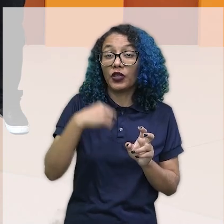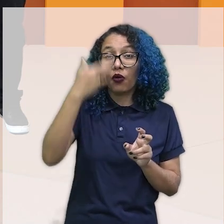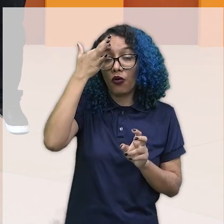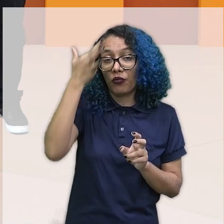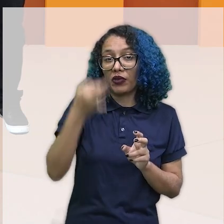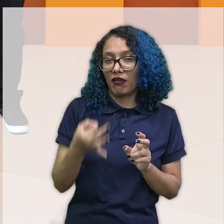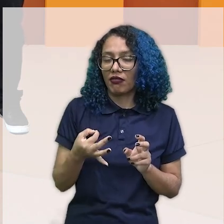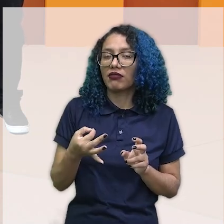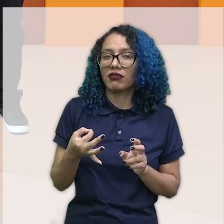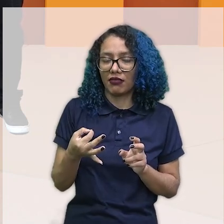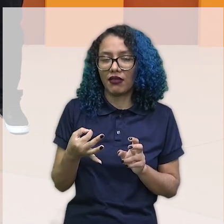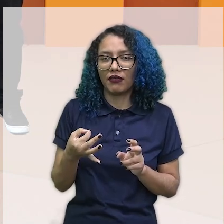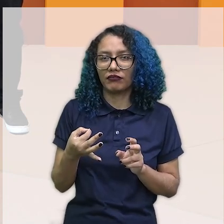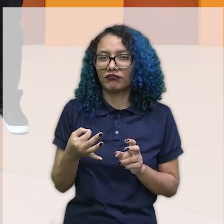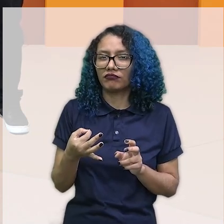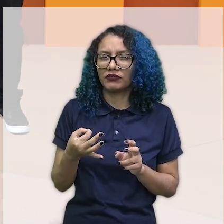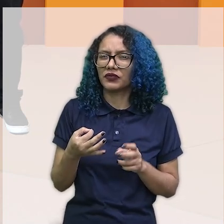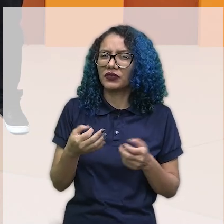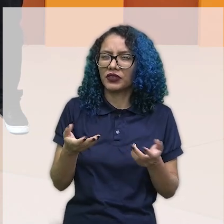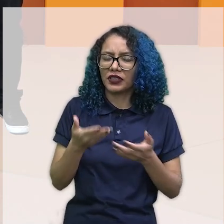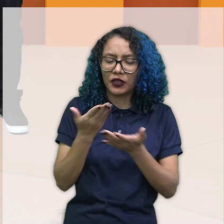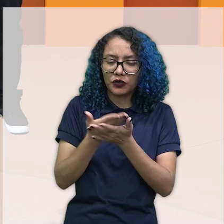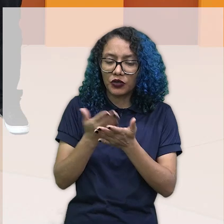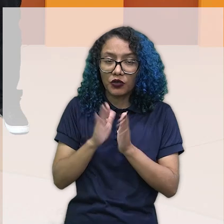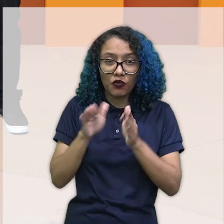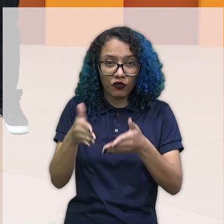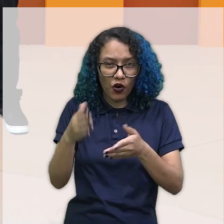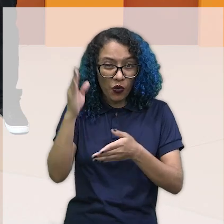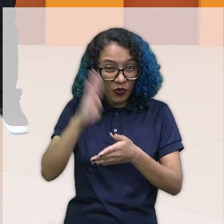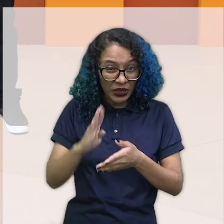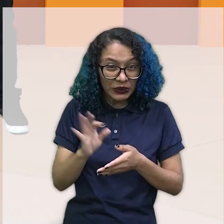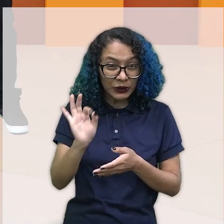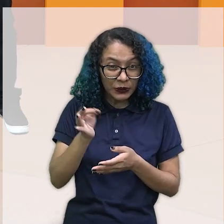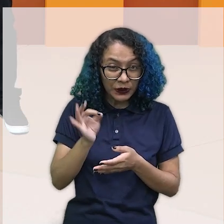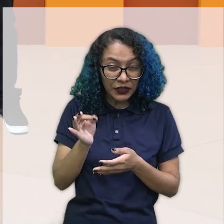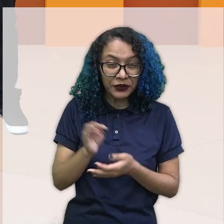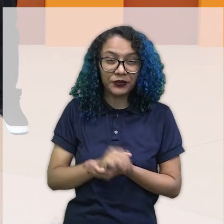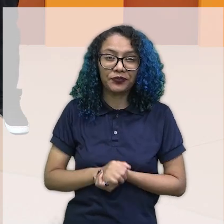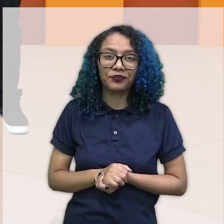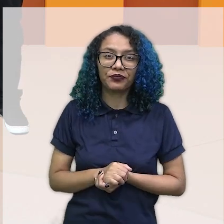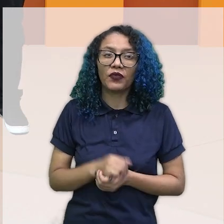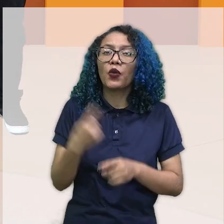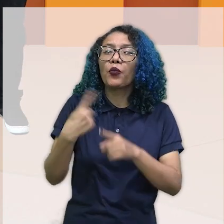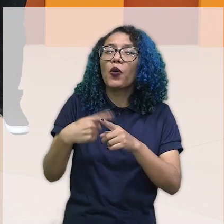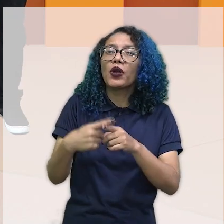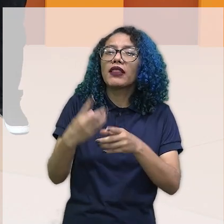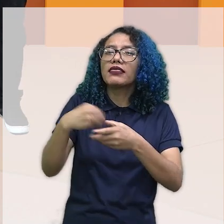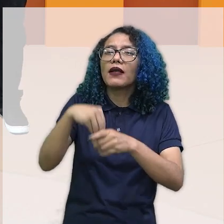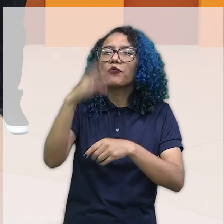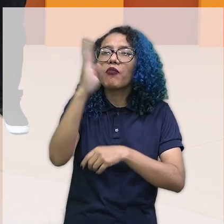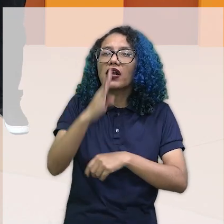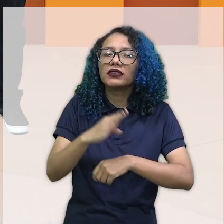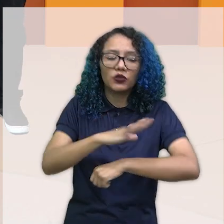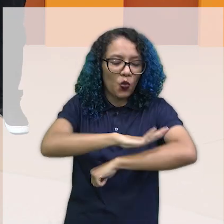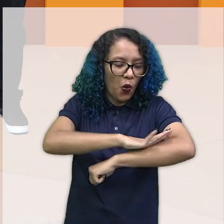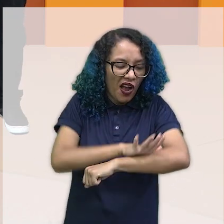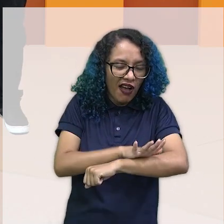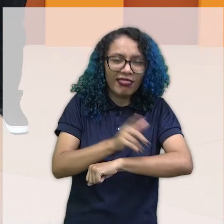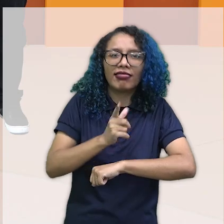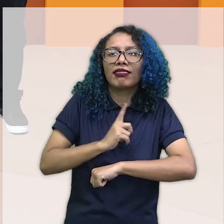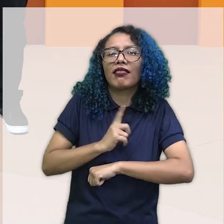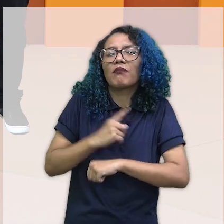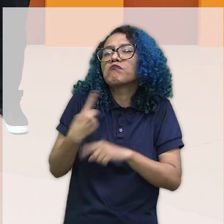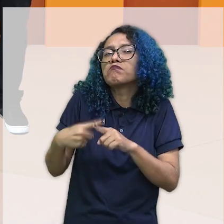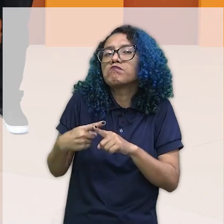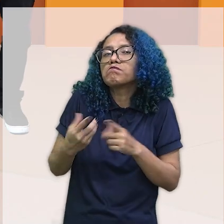o brasileiro, por exemplo, né, nós estamos falando do Brasil, por que o brasileiro existe essa questão do racismo no Brasil?